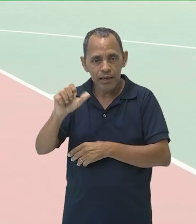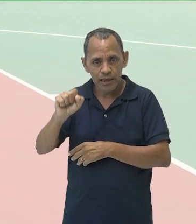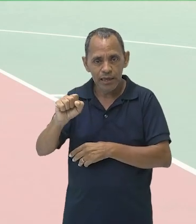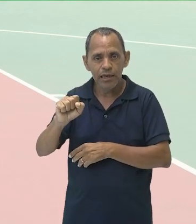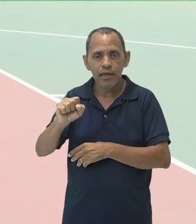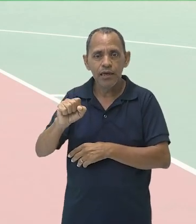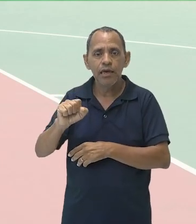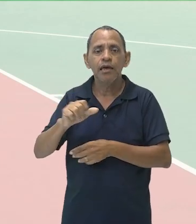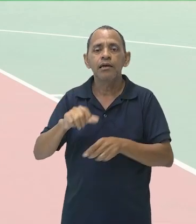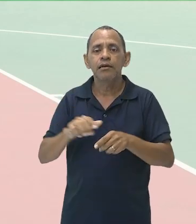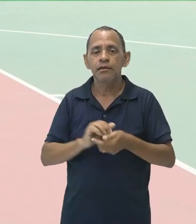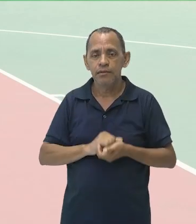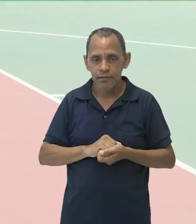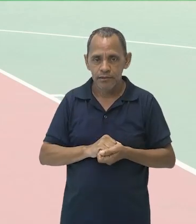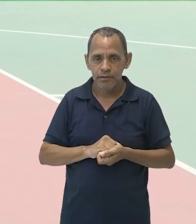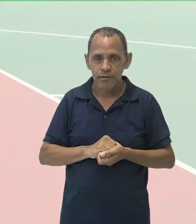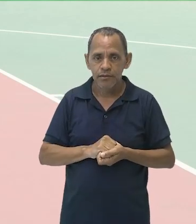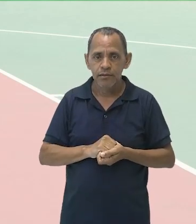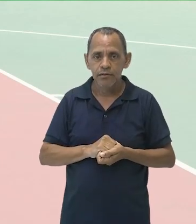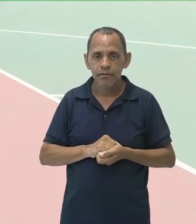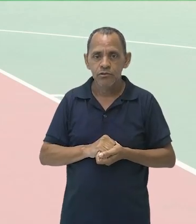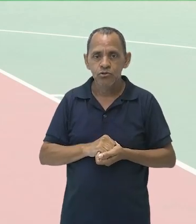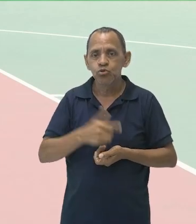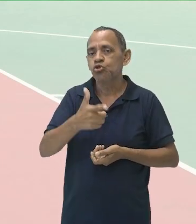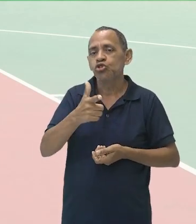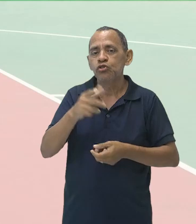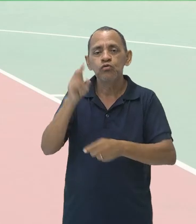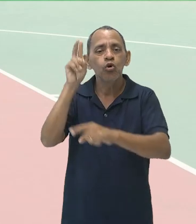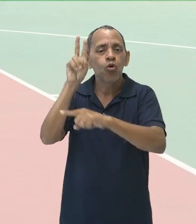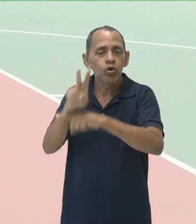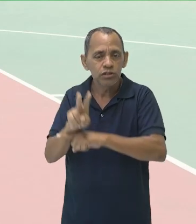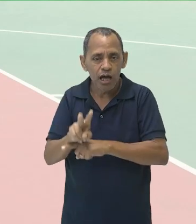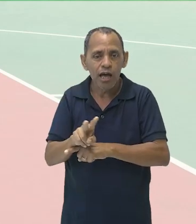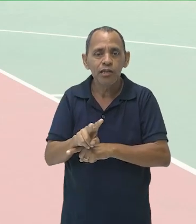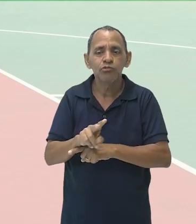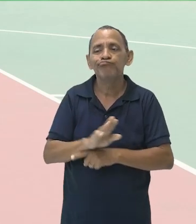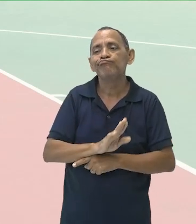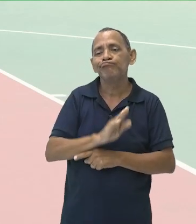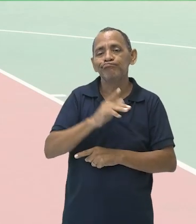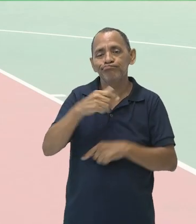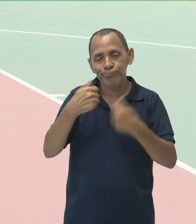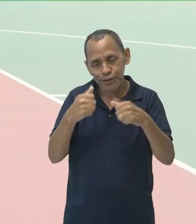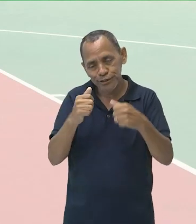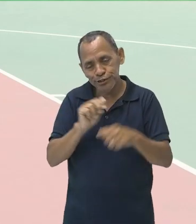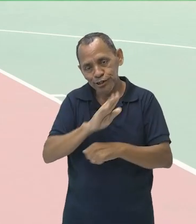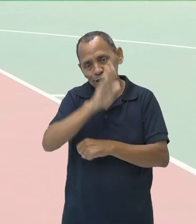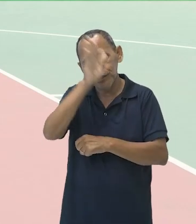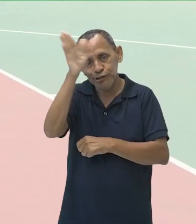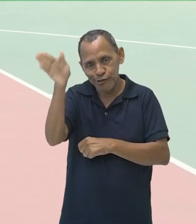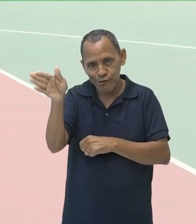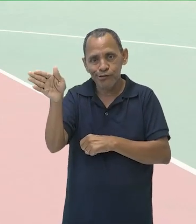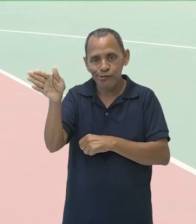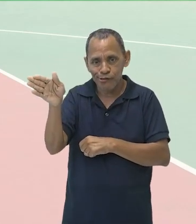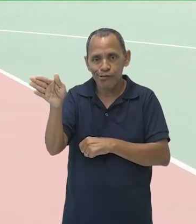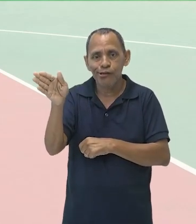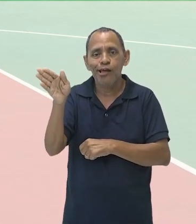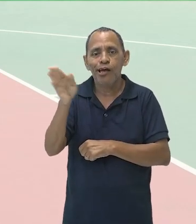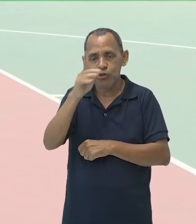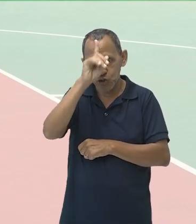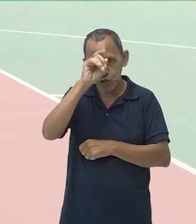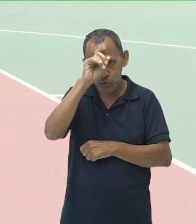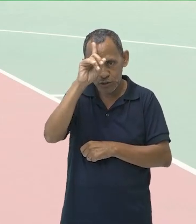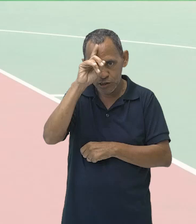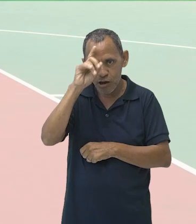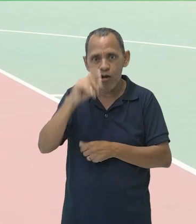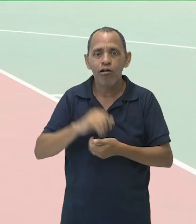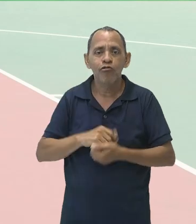os cuidados corretos, fui parar no hospital porque infeccionou e aí eu precisei fazer uma dose de antitetânica, tá certo?